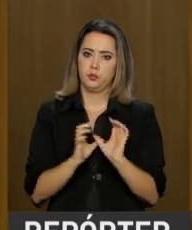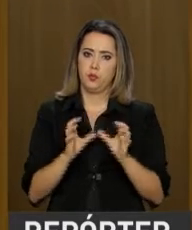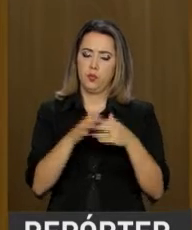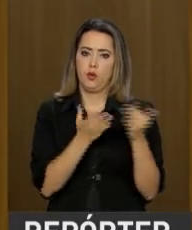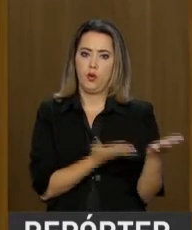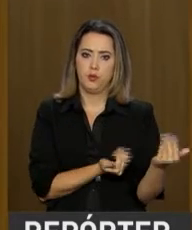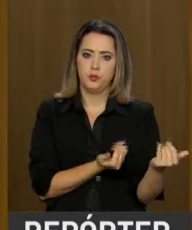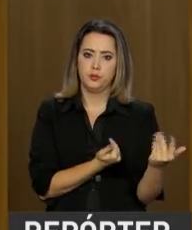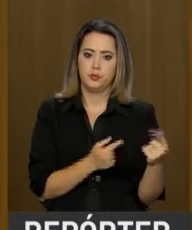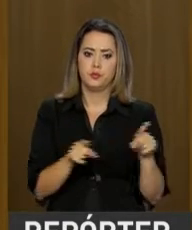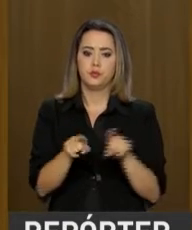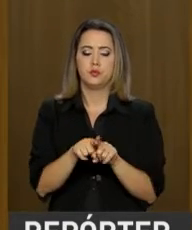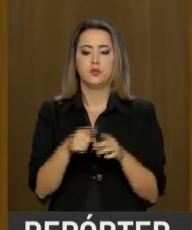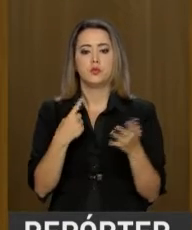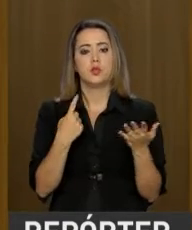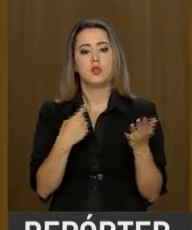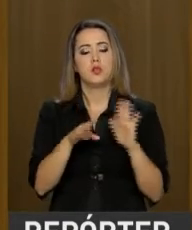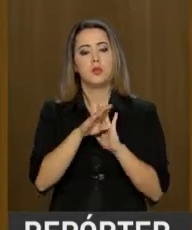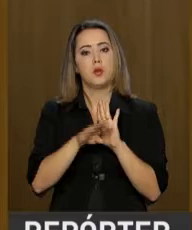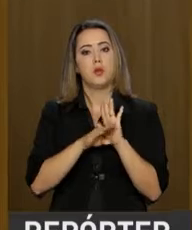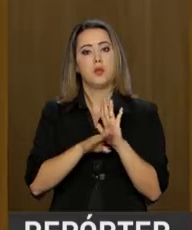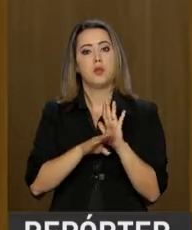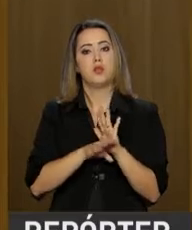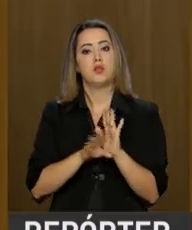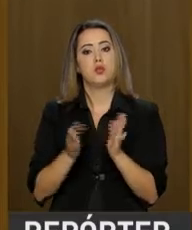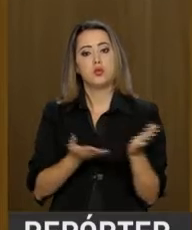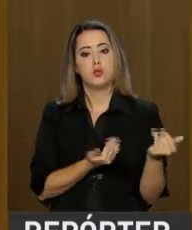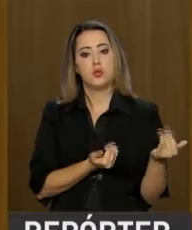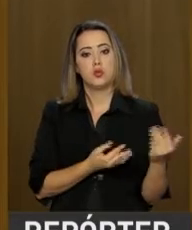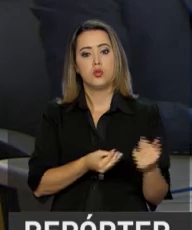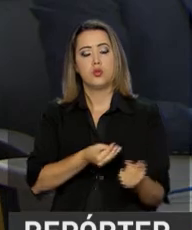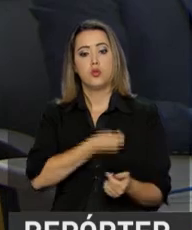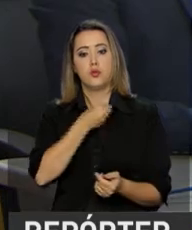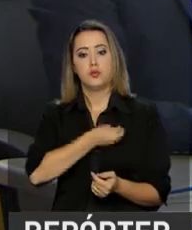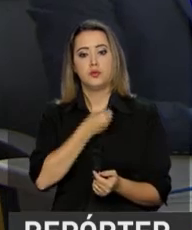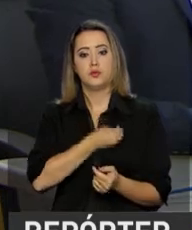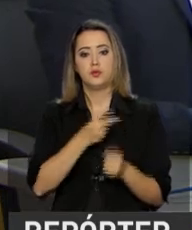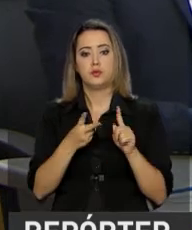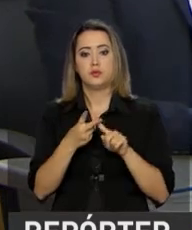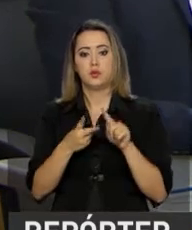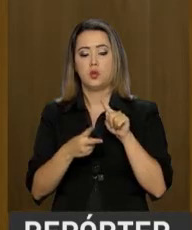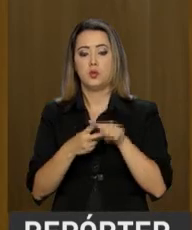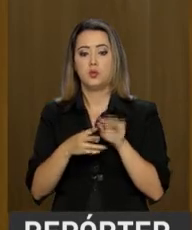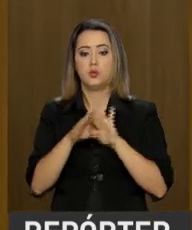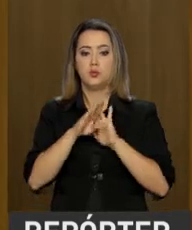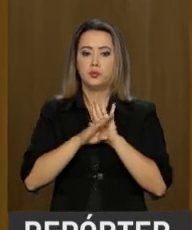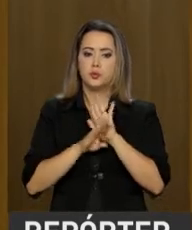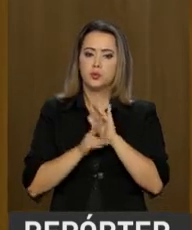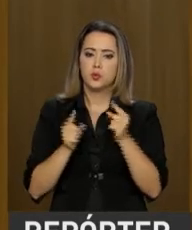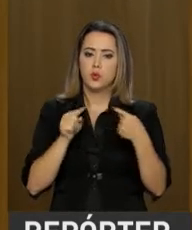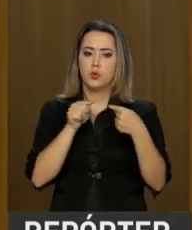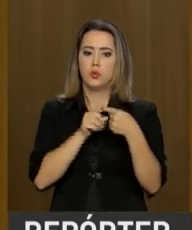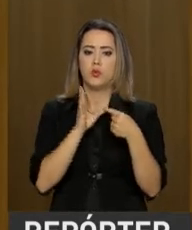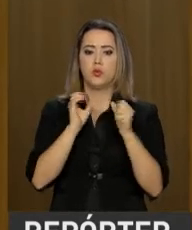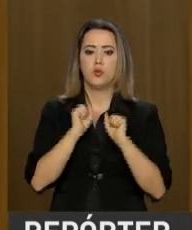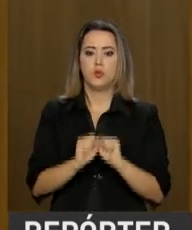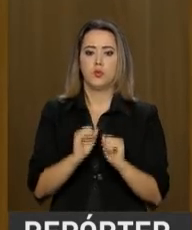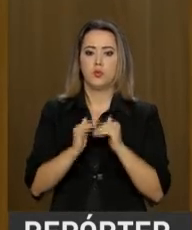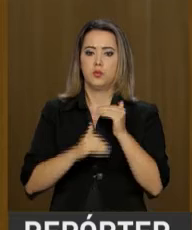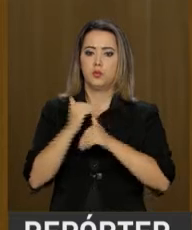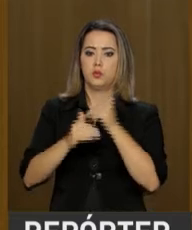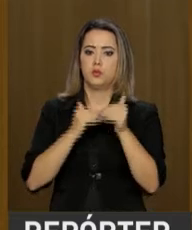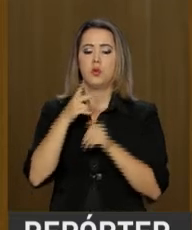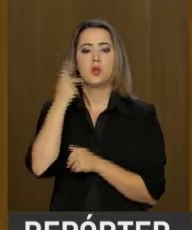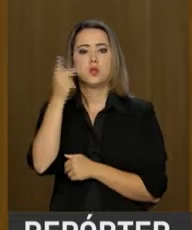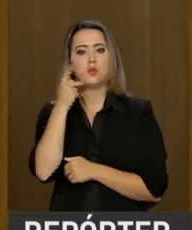e ao plano juventude viva que são outros dois programas da secretaria que visam potencializar as